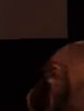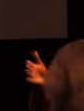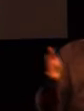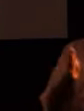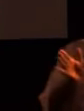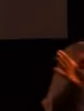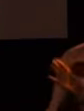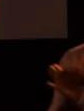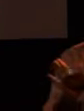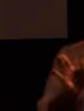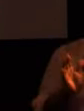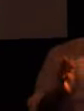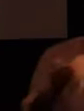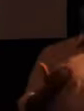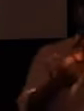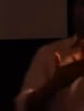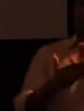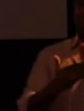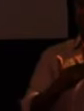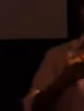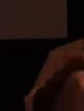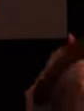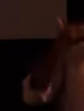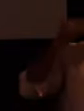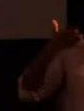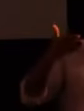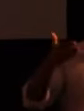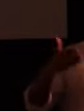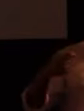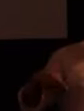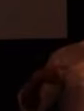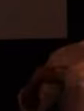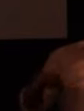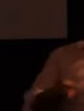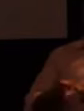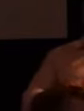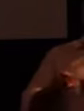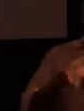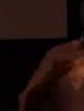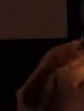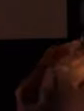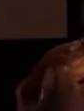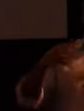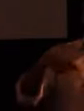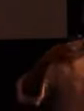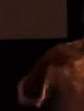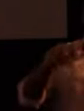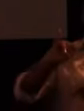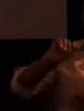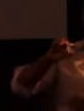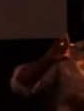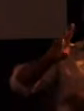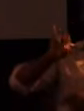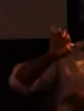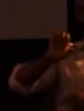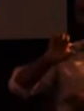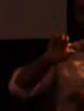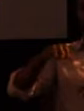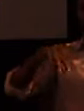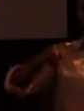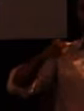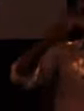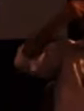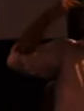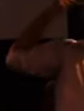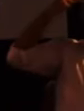recuos, de frente, de lado, de fundo. E ao índice de ocupação, que eu vou falar mais lá na frente, que é o limite